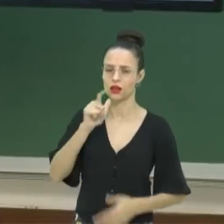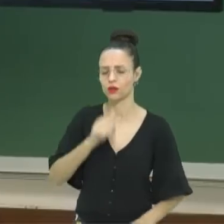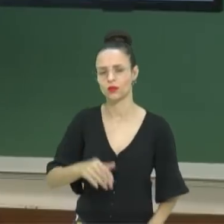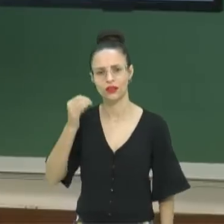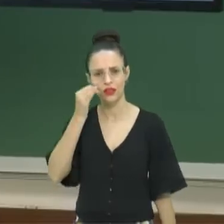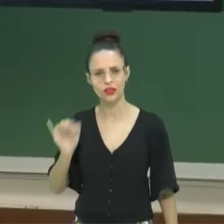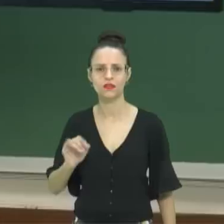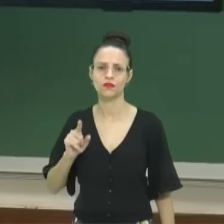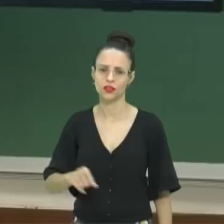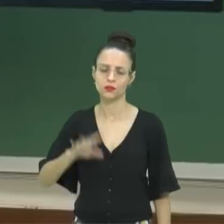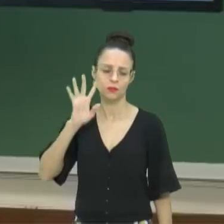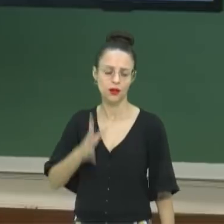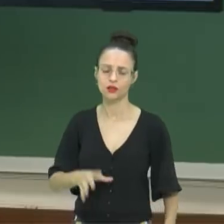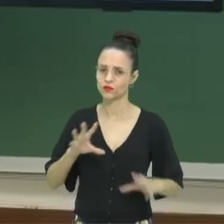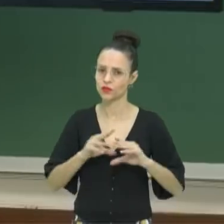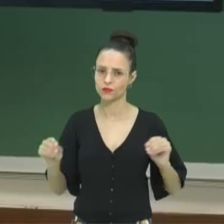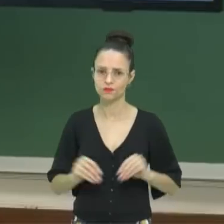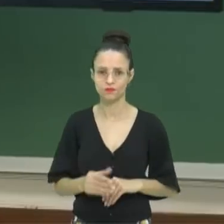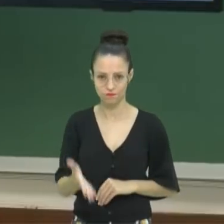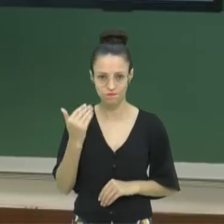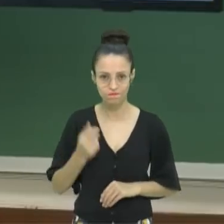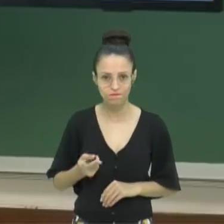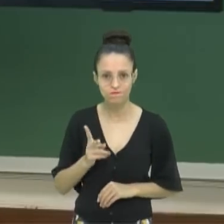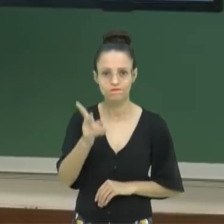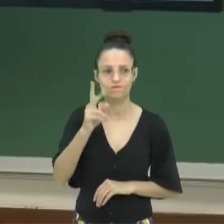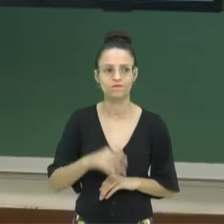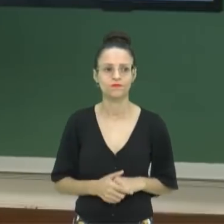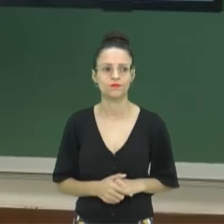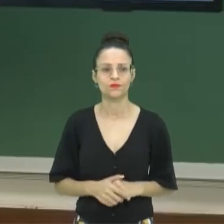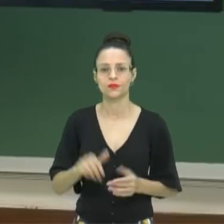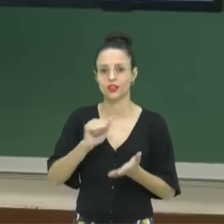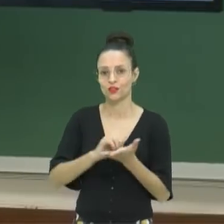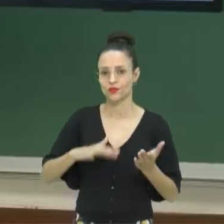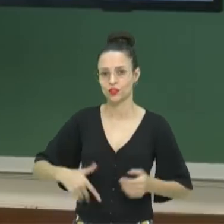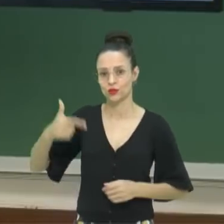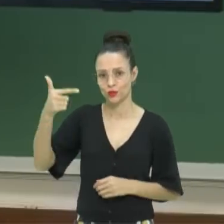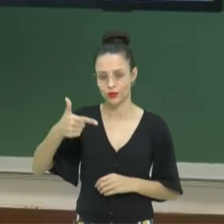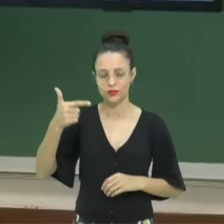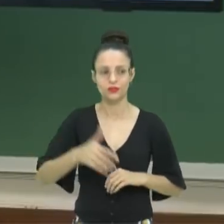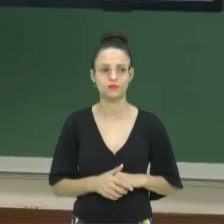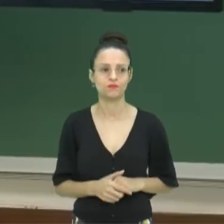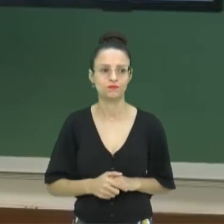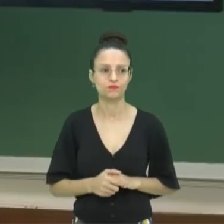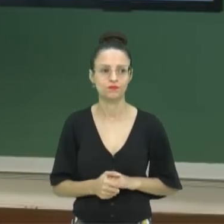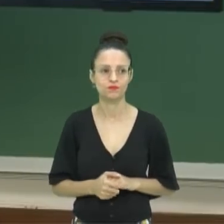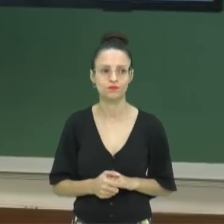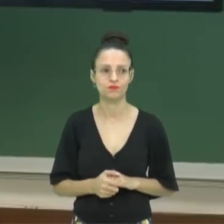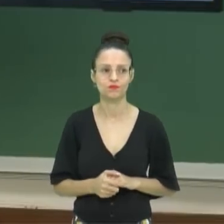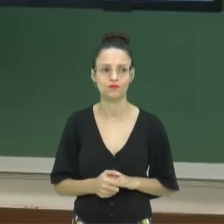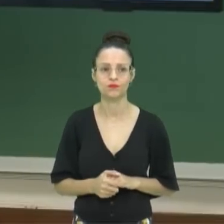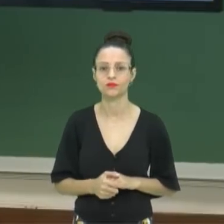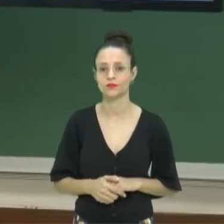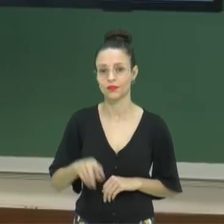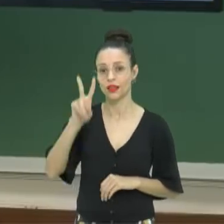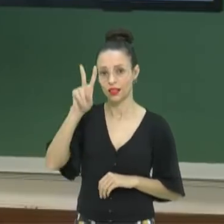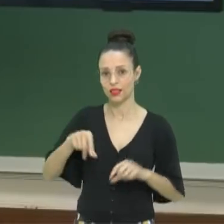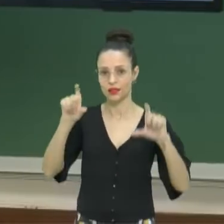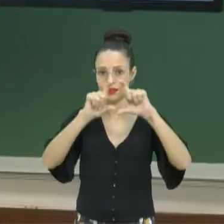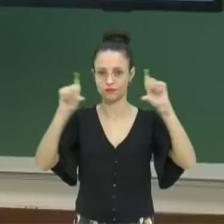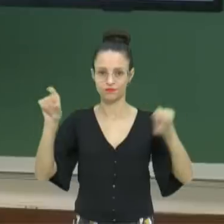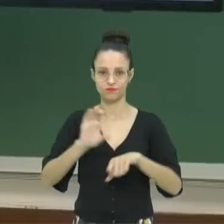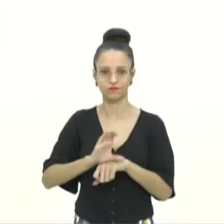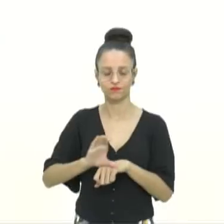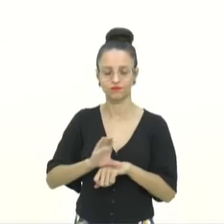resolver imediatamente. Vamos continuar? Atividade 2. Leia o